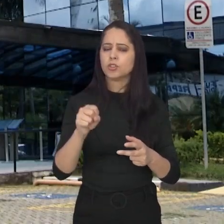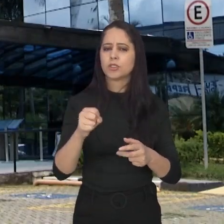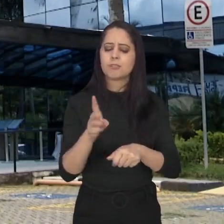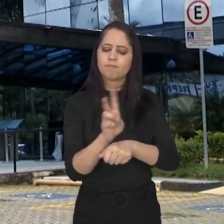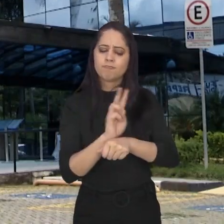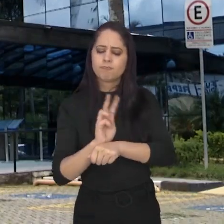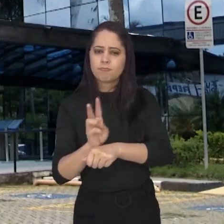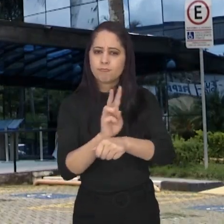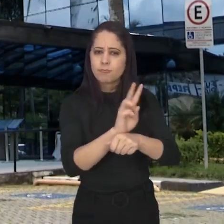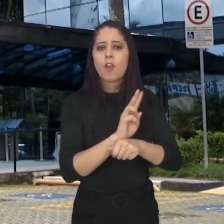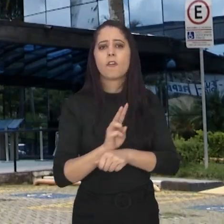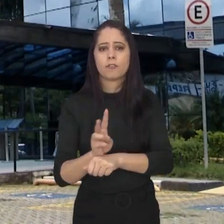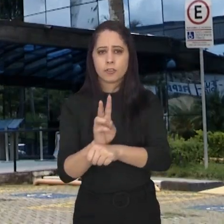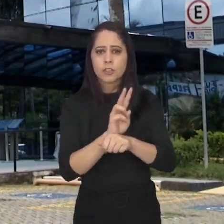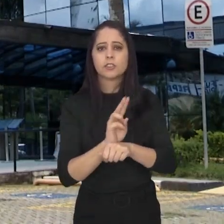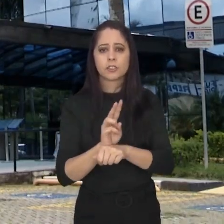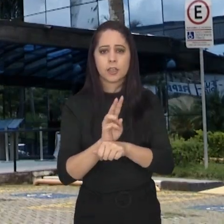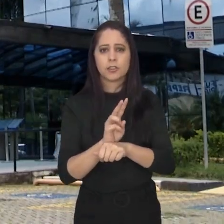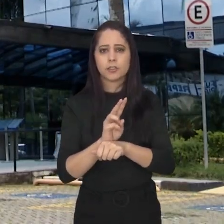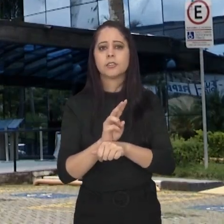seja, mostra que a gente tem